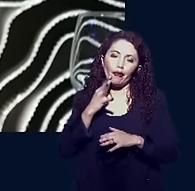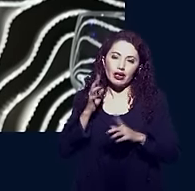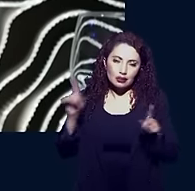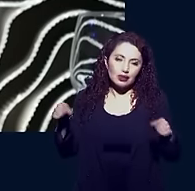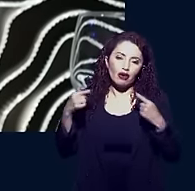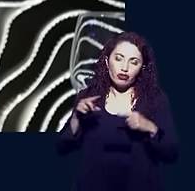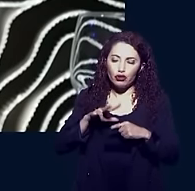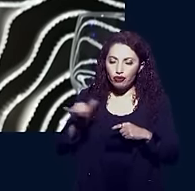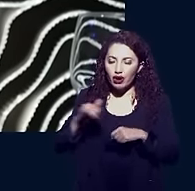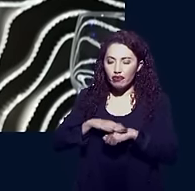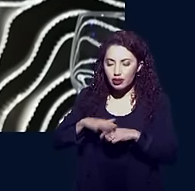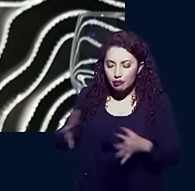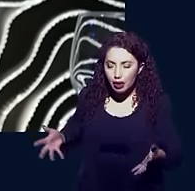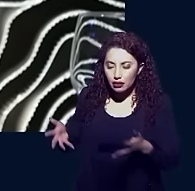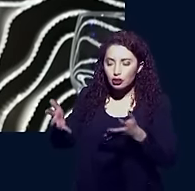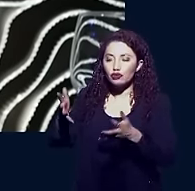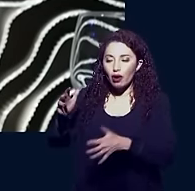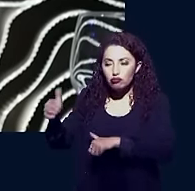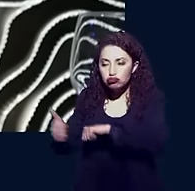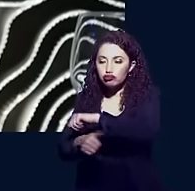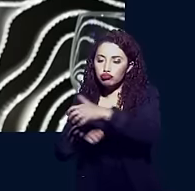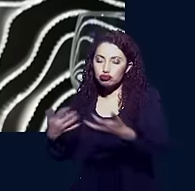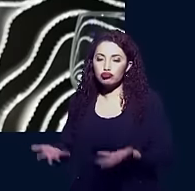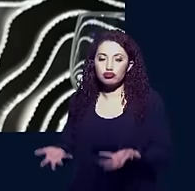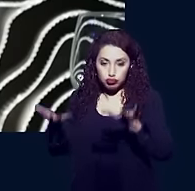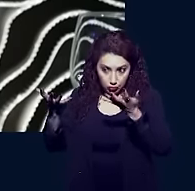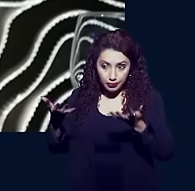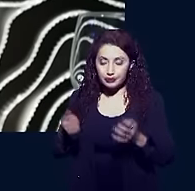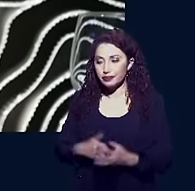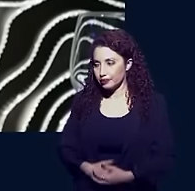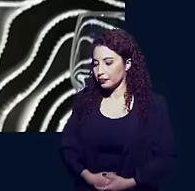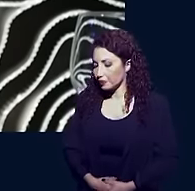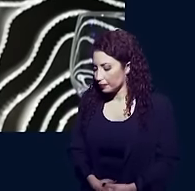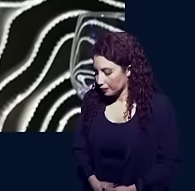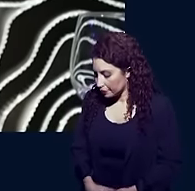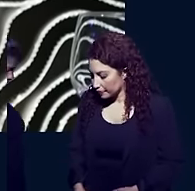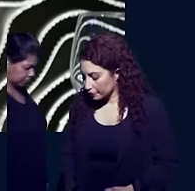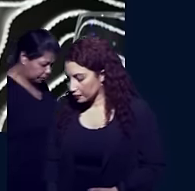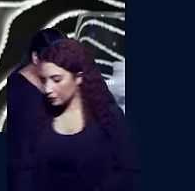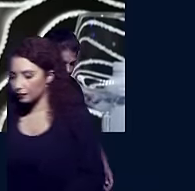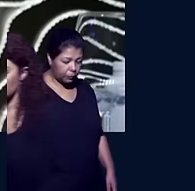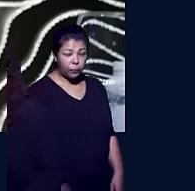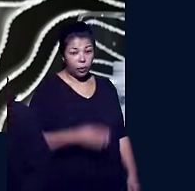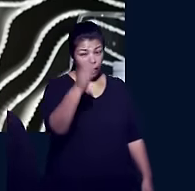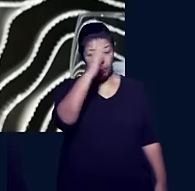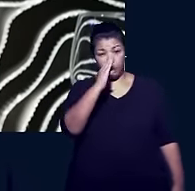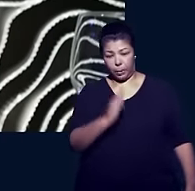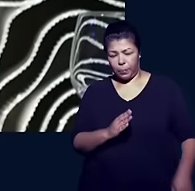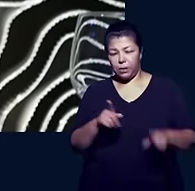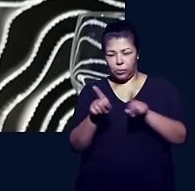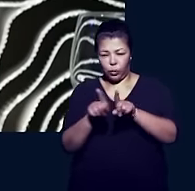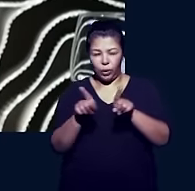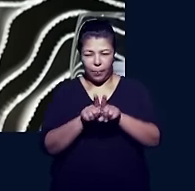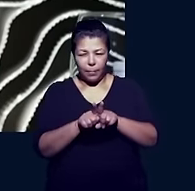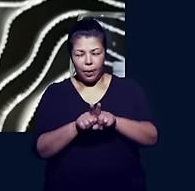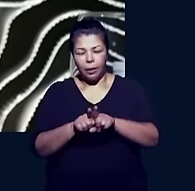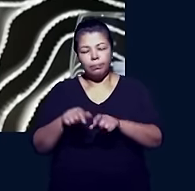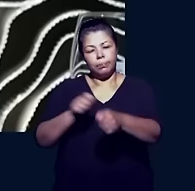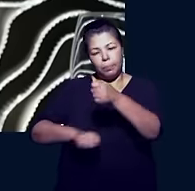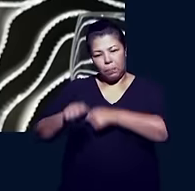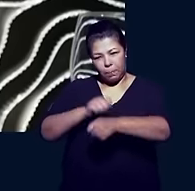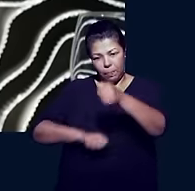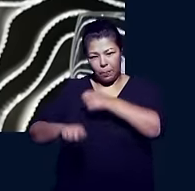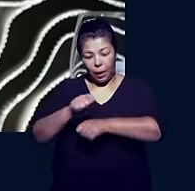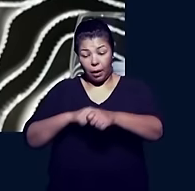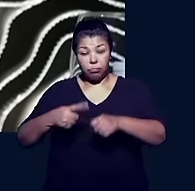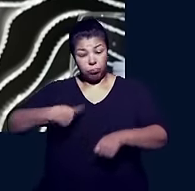mais rápido ou mais devagar mas vai eh e para Brasil mercados emergentes nós que somos exportadores né de de commodities é